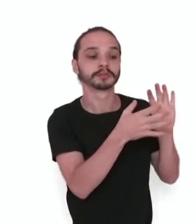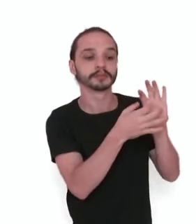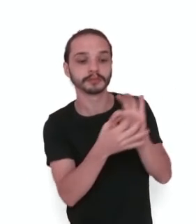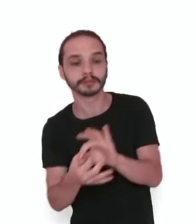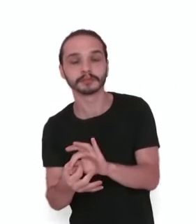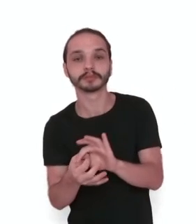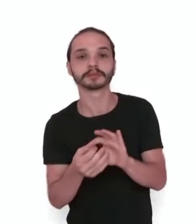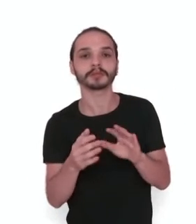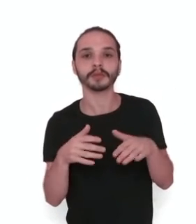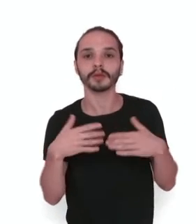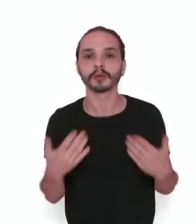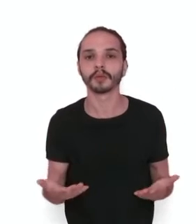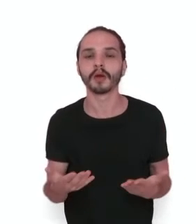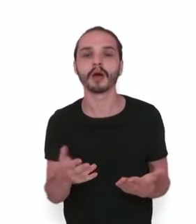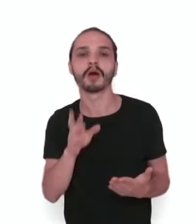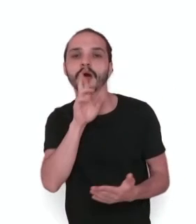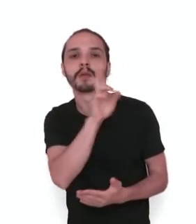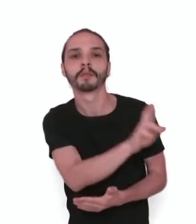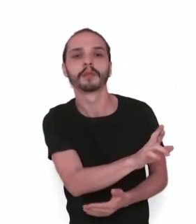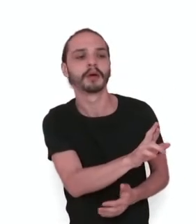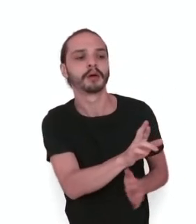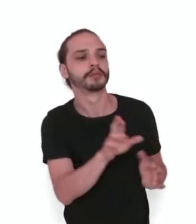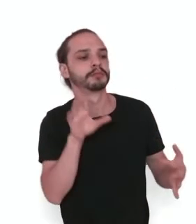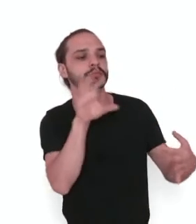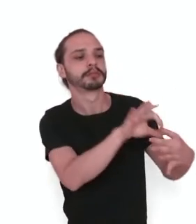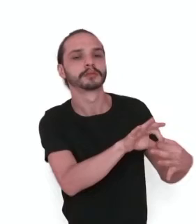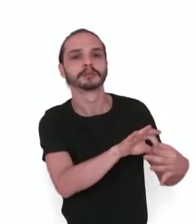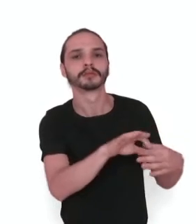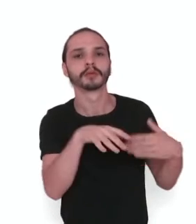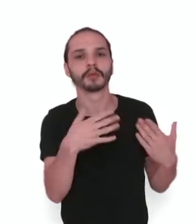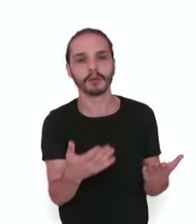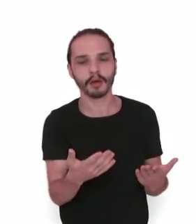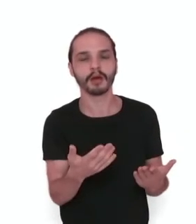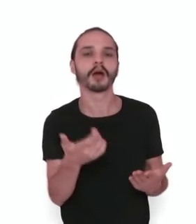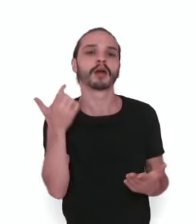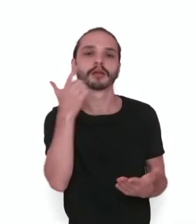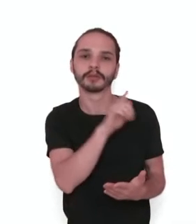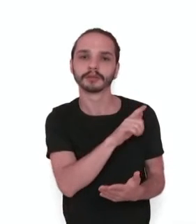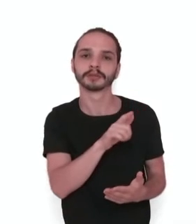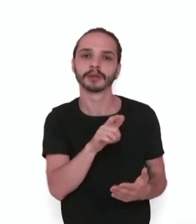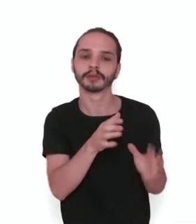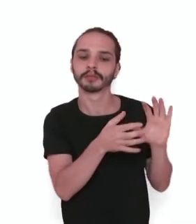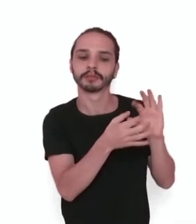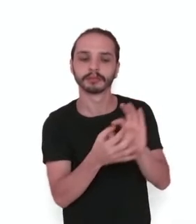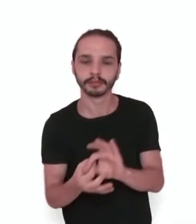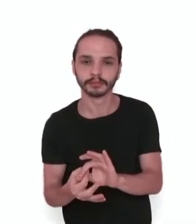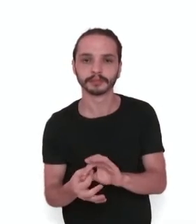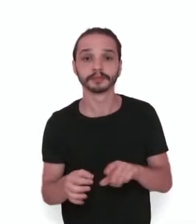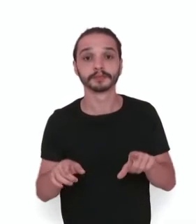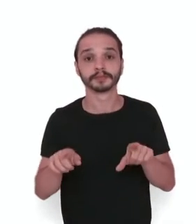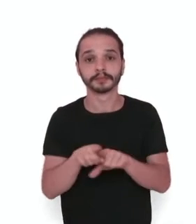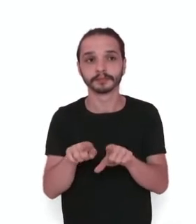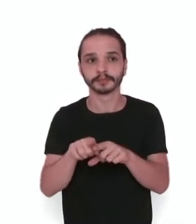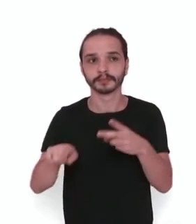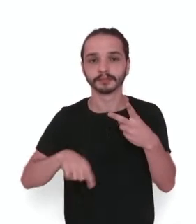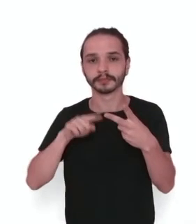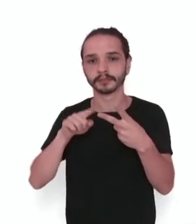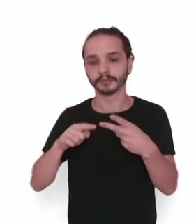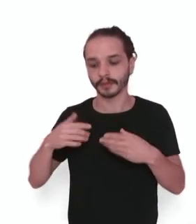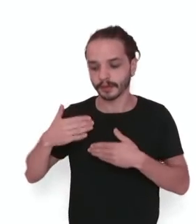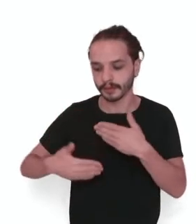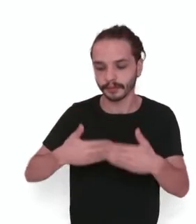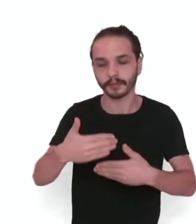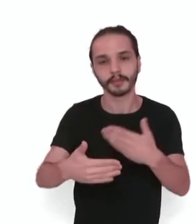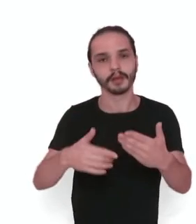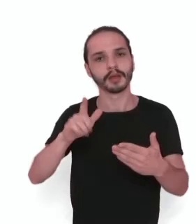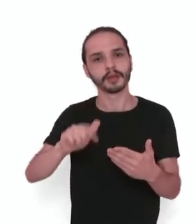leitor a qual dos textos está se referindo, dando importância à crítica feita. E o desenvolvimento, com fundamentação da opinião por